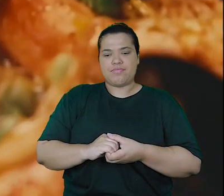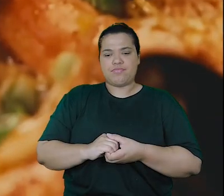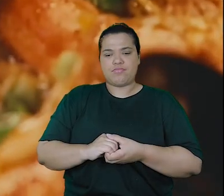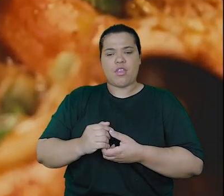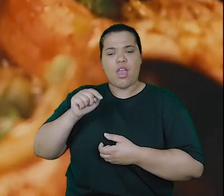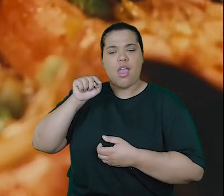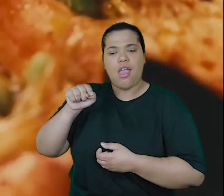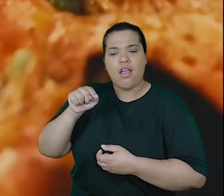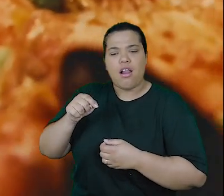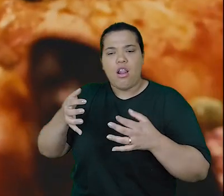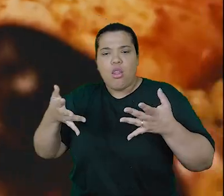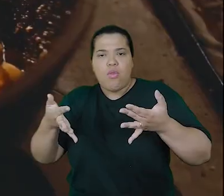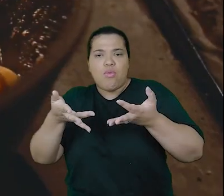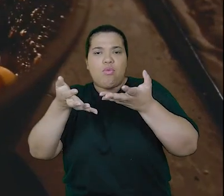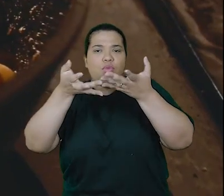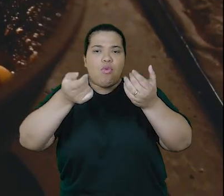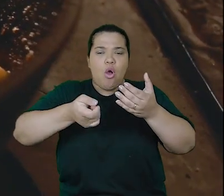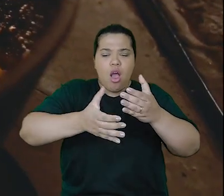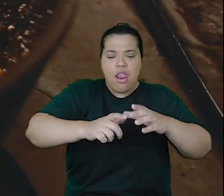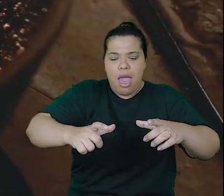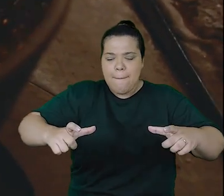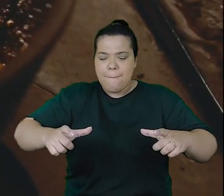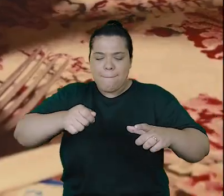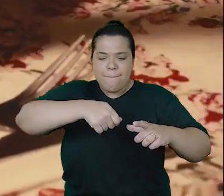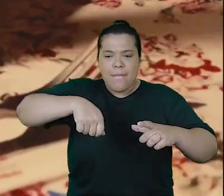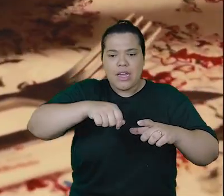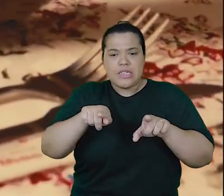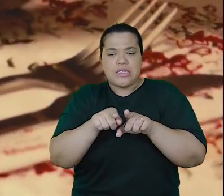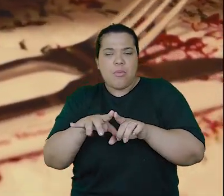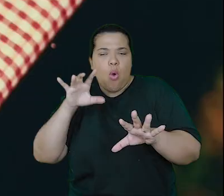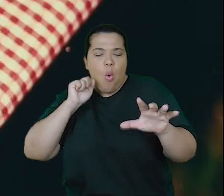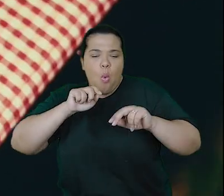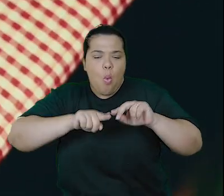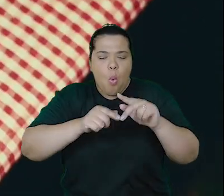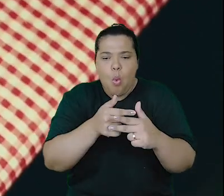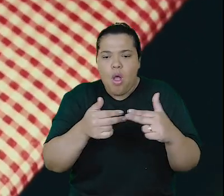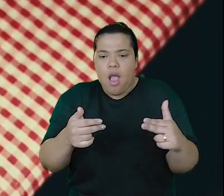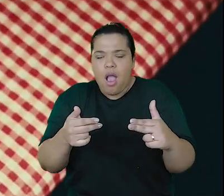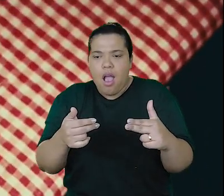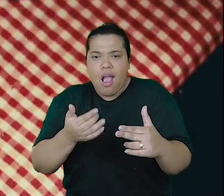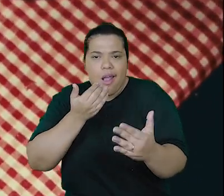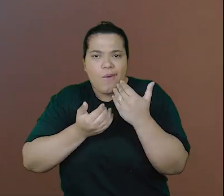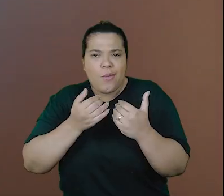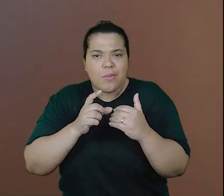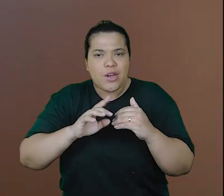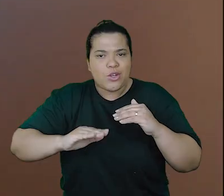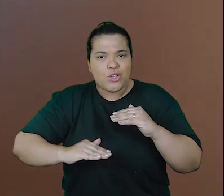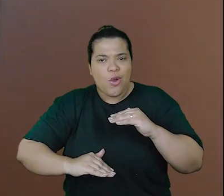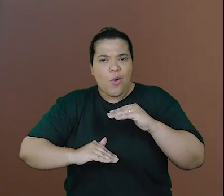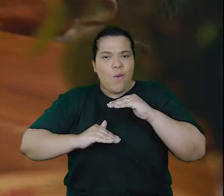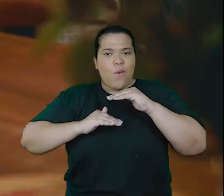É ali, entre o vapor das panelas e o som dos talheres, que a comida deixa de ser apenas